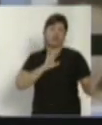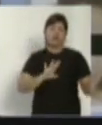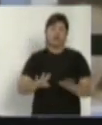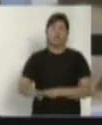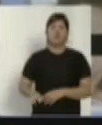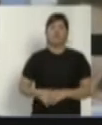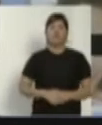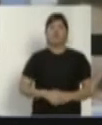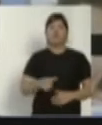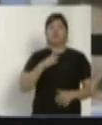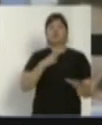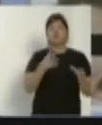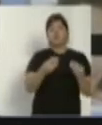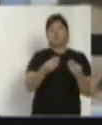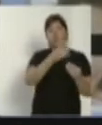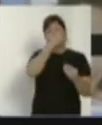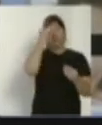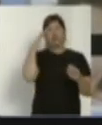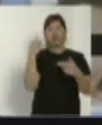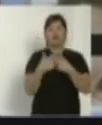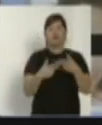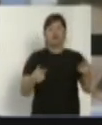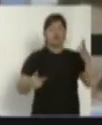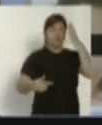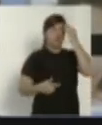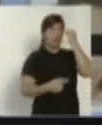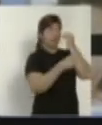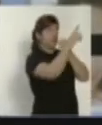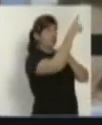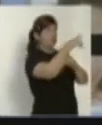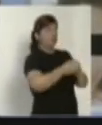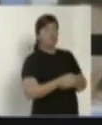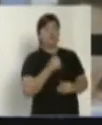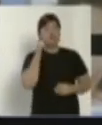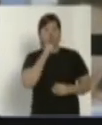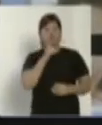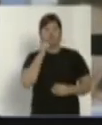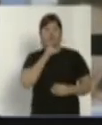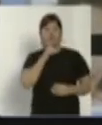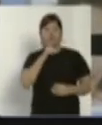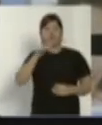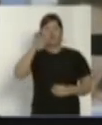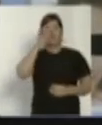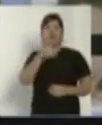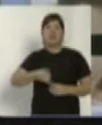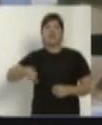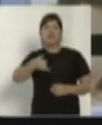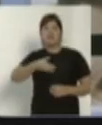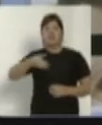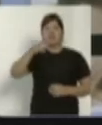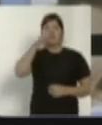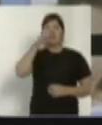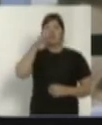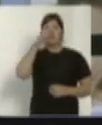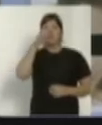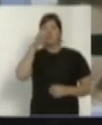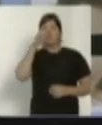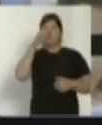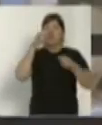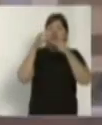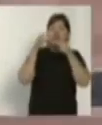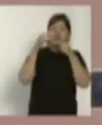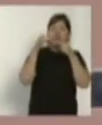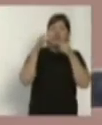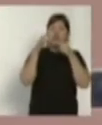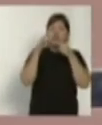muitos casos essa foto que vocês podem ver da menina segurando uma lata de cerveja e um microfone é a